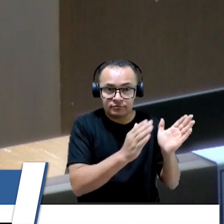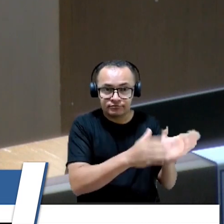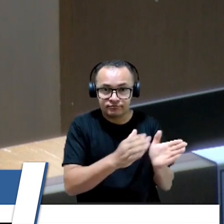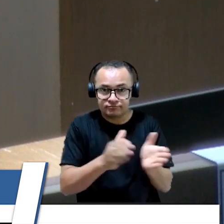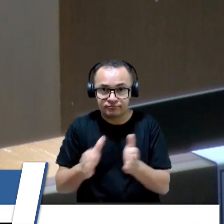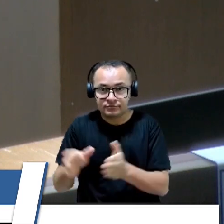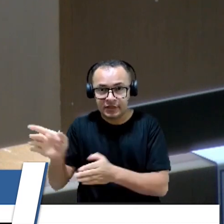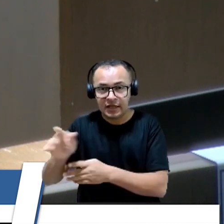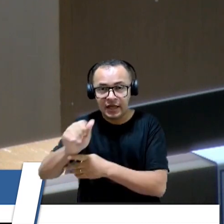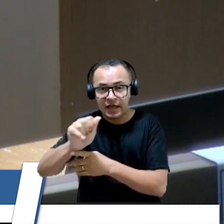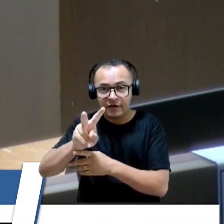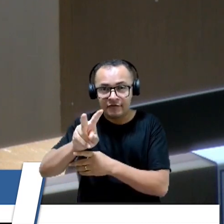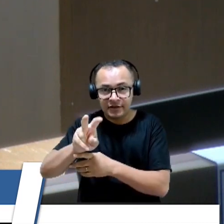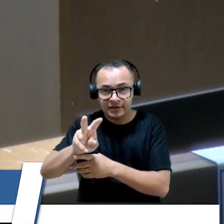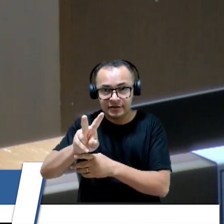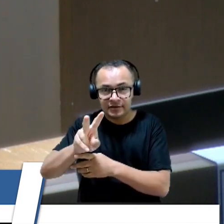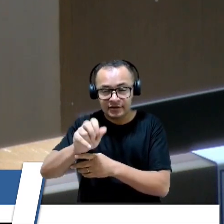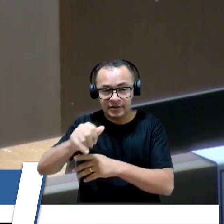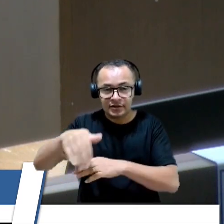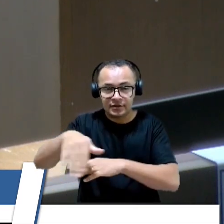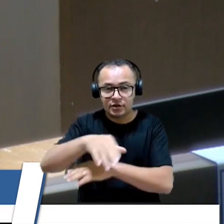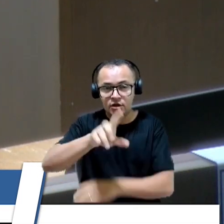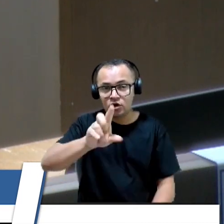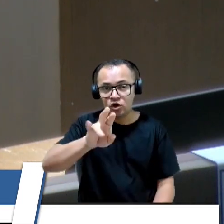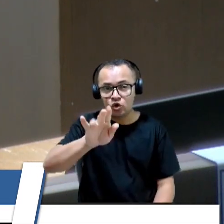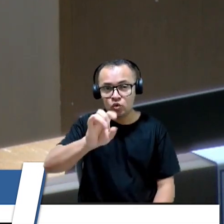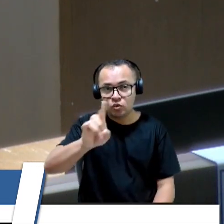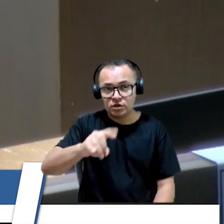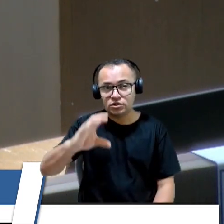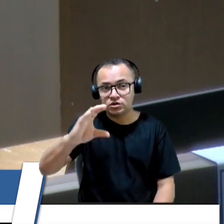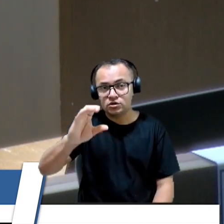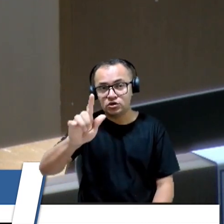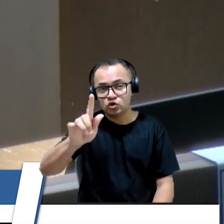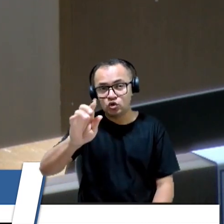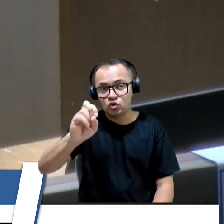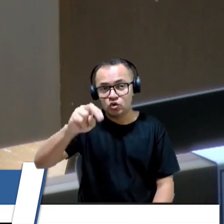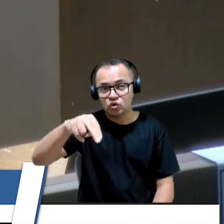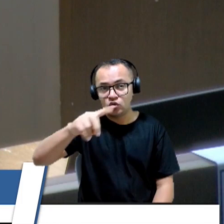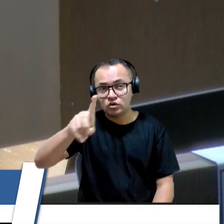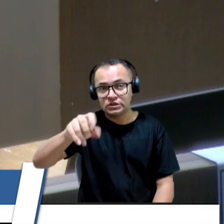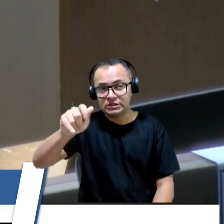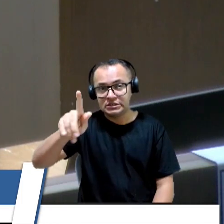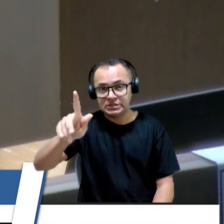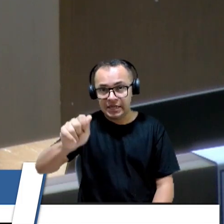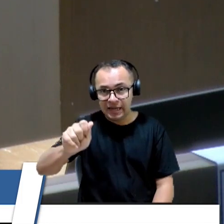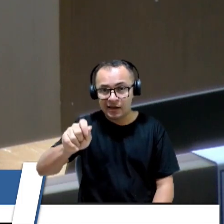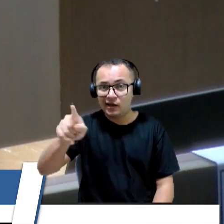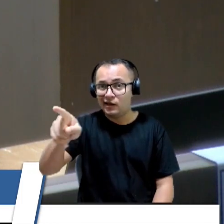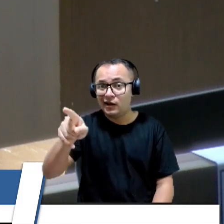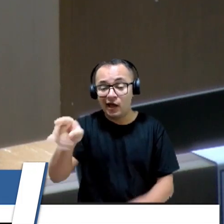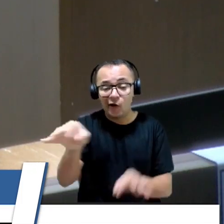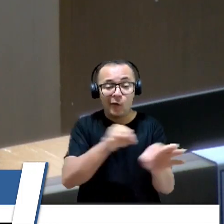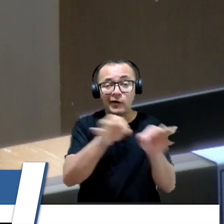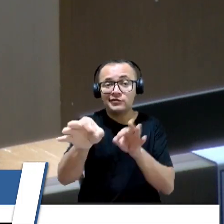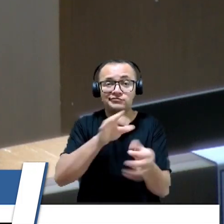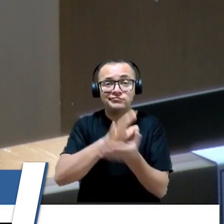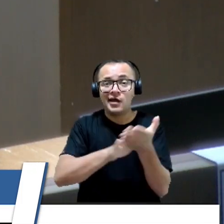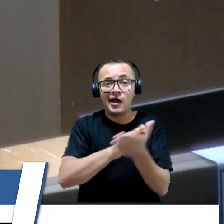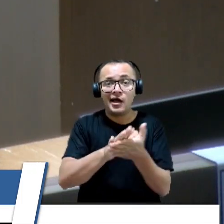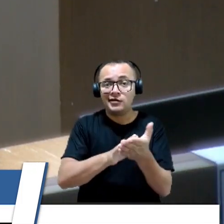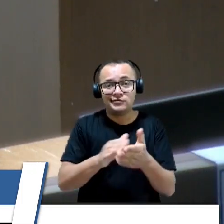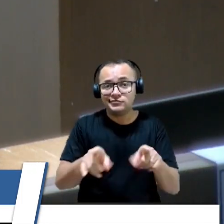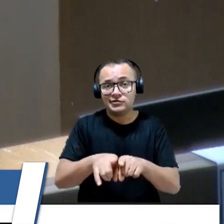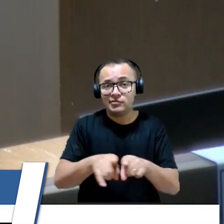foi feita mal planejada, inclusive já tem indicação para duplicar ela. E também a avenida Demar de Barros, que